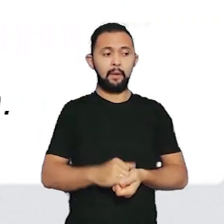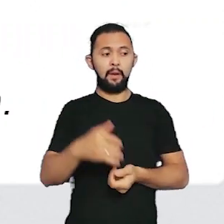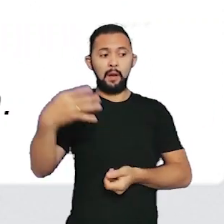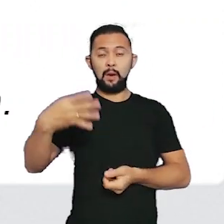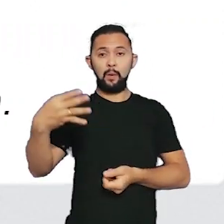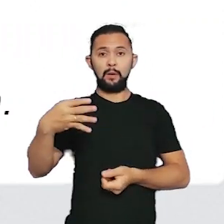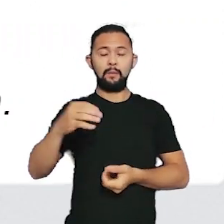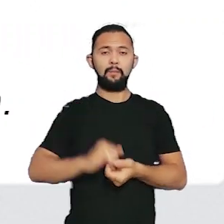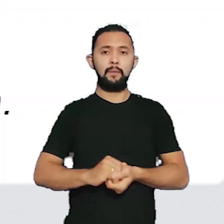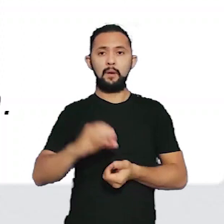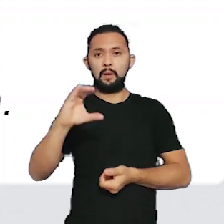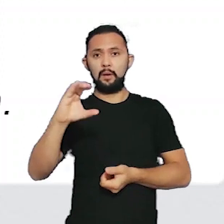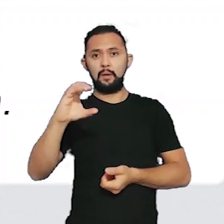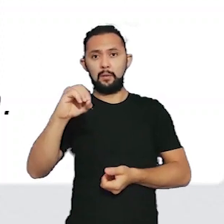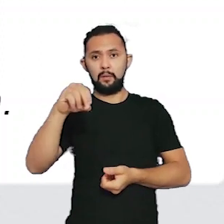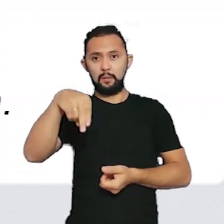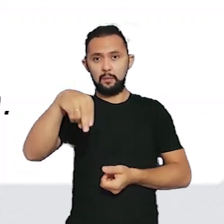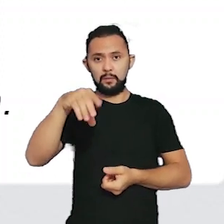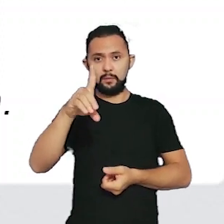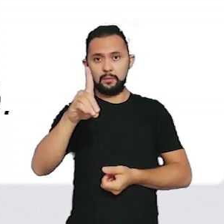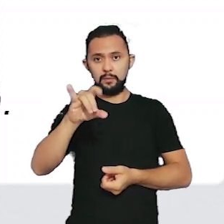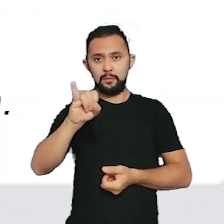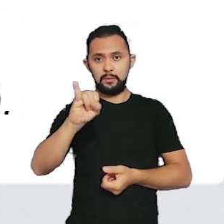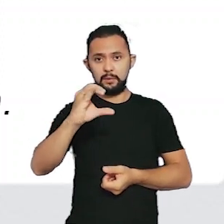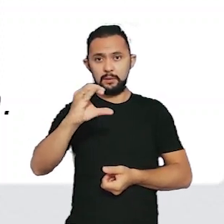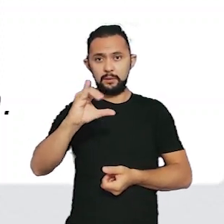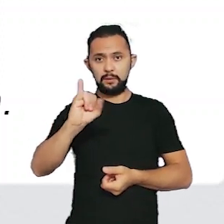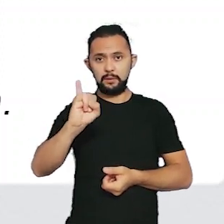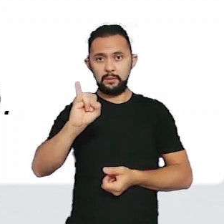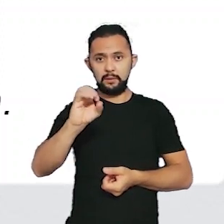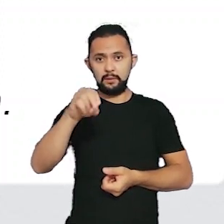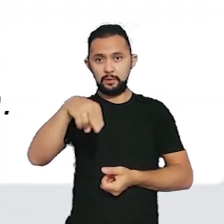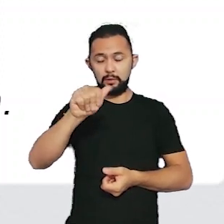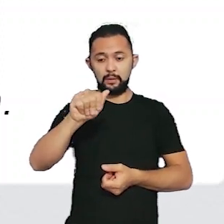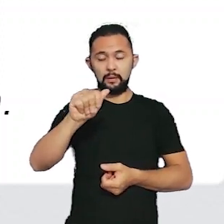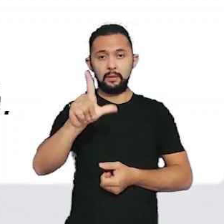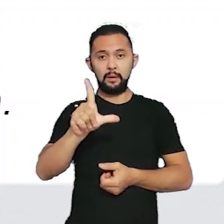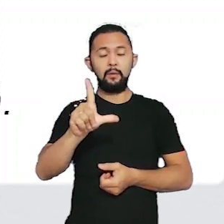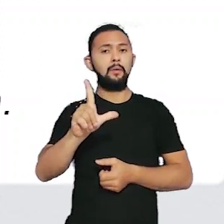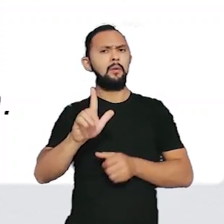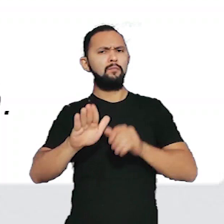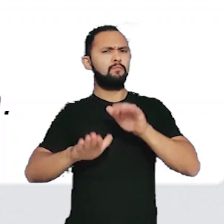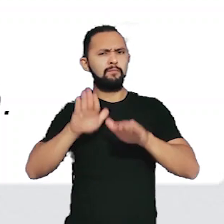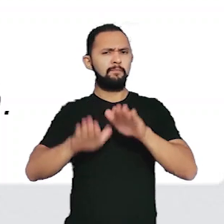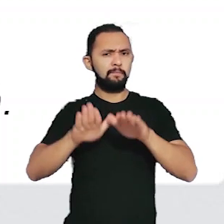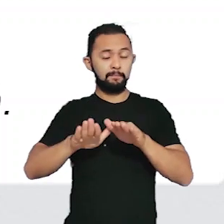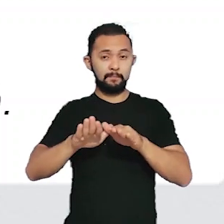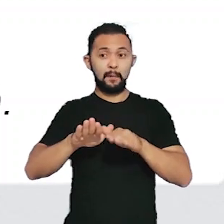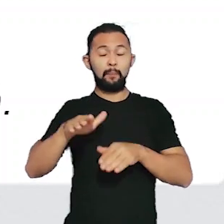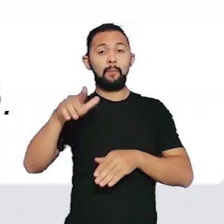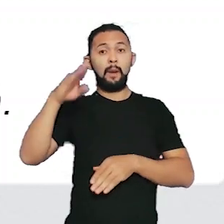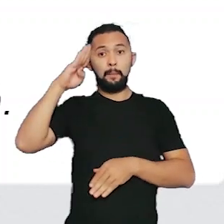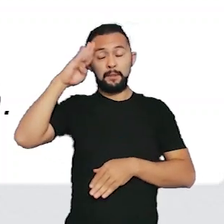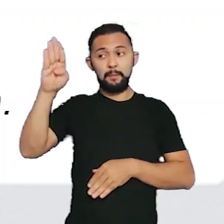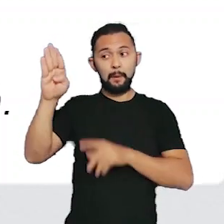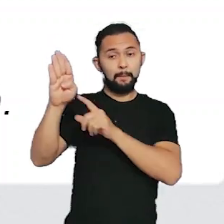de condição, tá? A principal conjunção que te traz ideia de conjunção é o se, mas eu posso